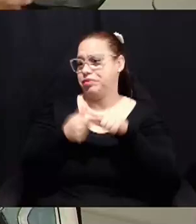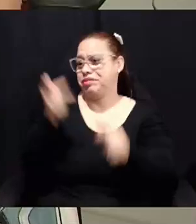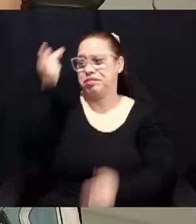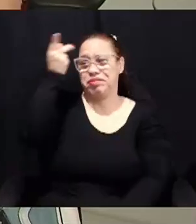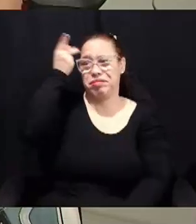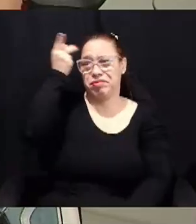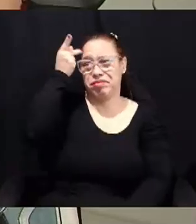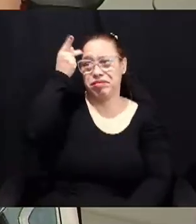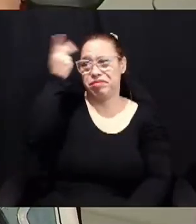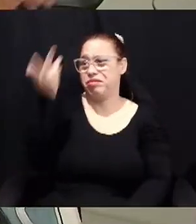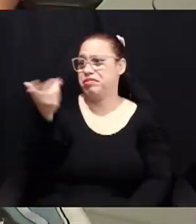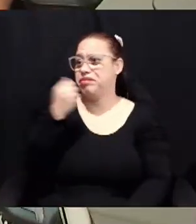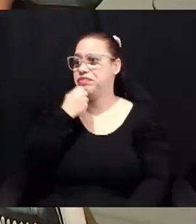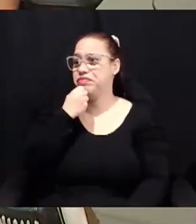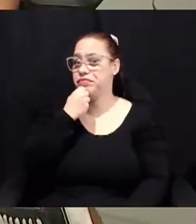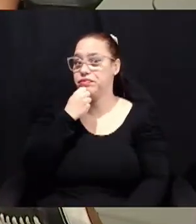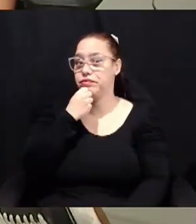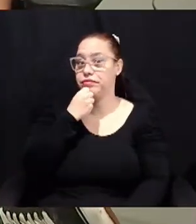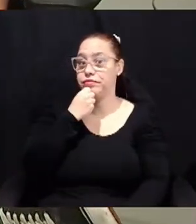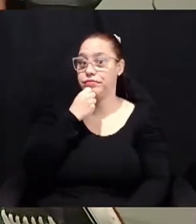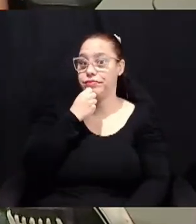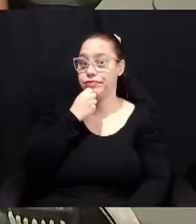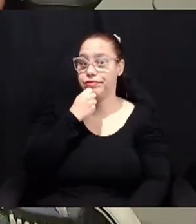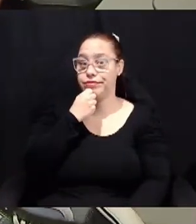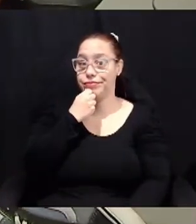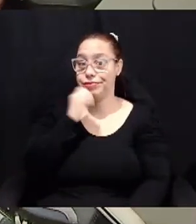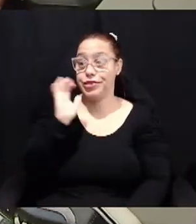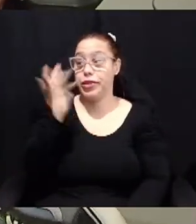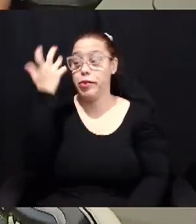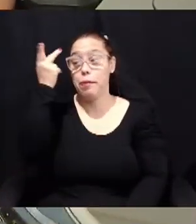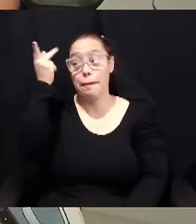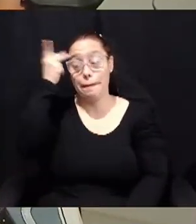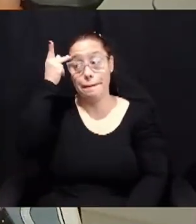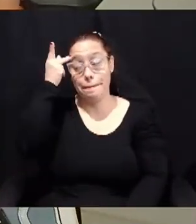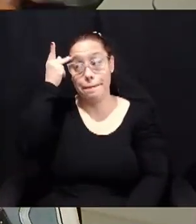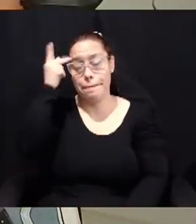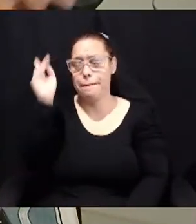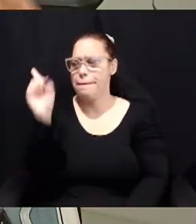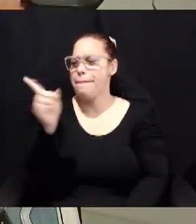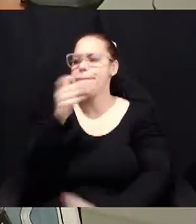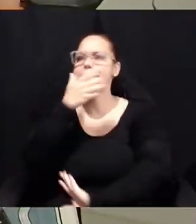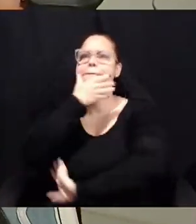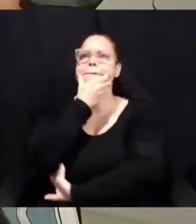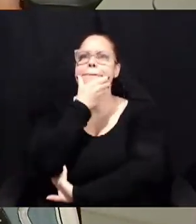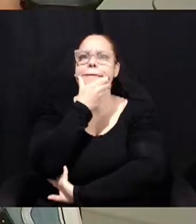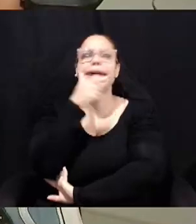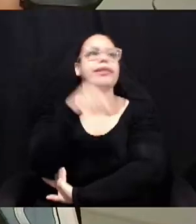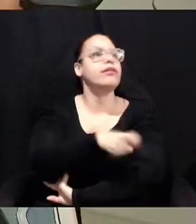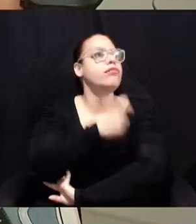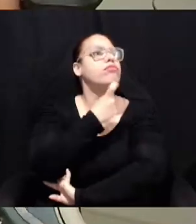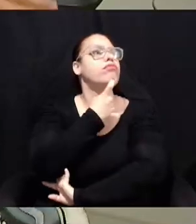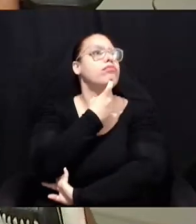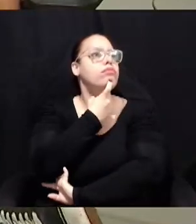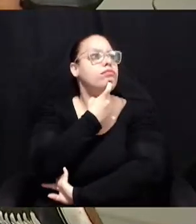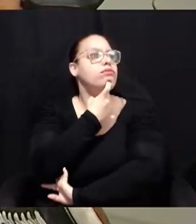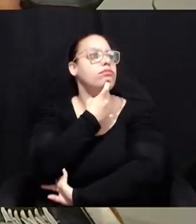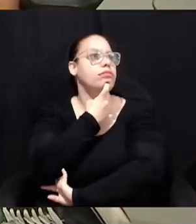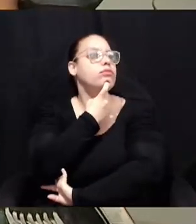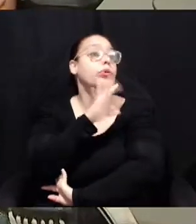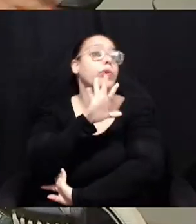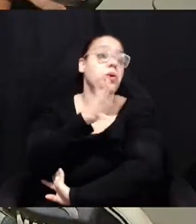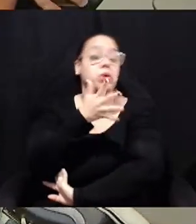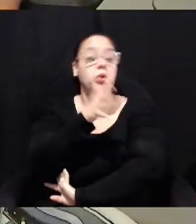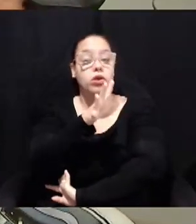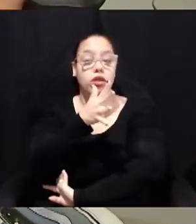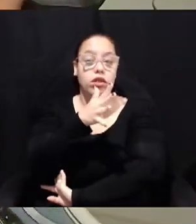a Nova York dos quadrinhos, né? Tudo acontece em São Paulo. Falei, não, vai acontecer em Campinas. Uma cidade, não é exatamente Campinas, né? Eu chamei de Éter a